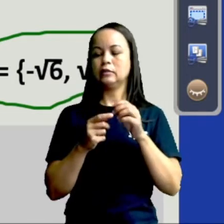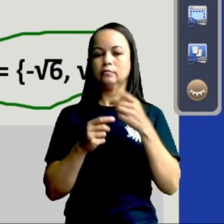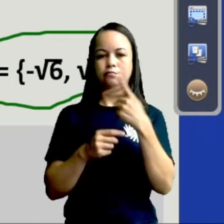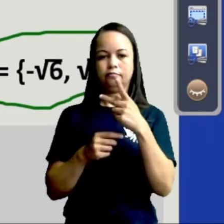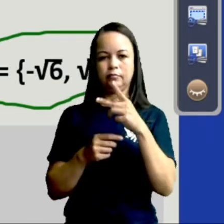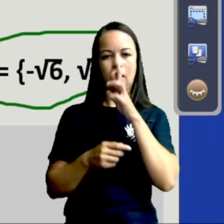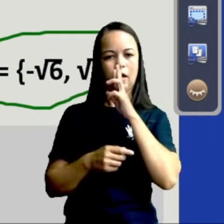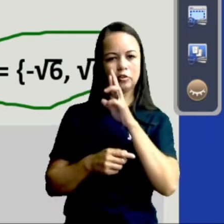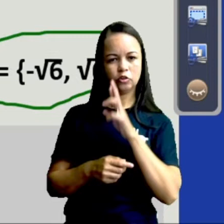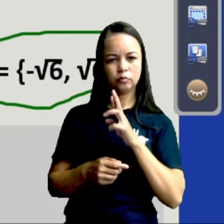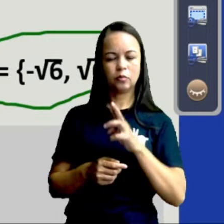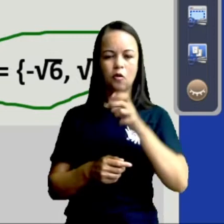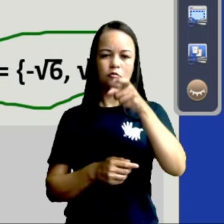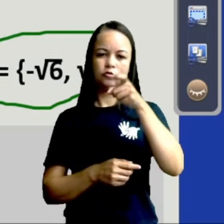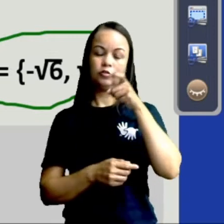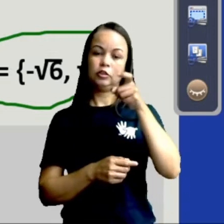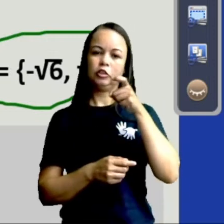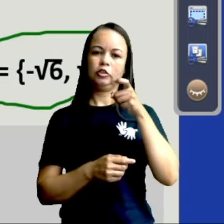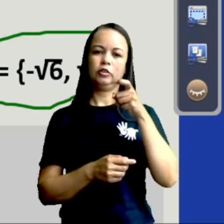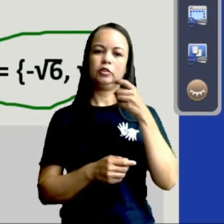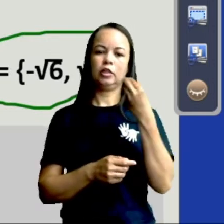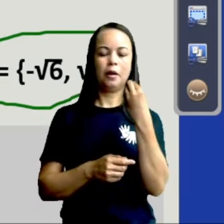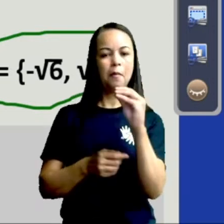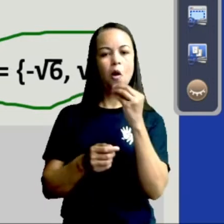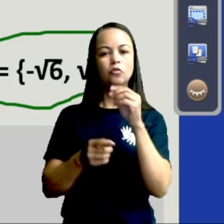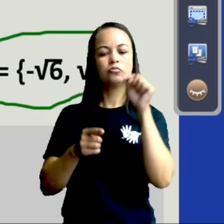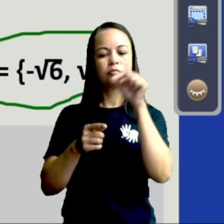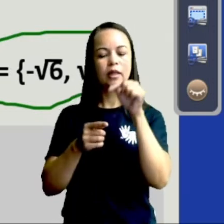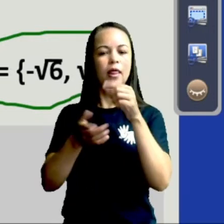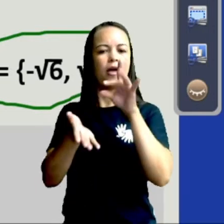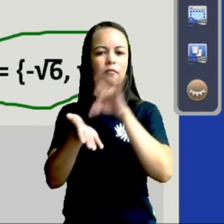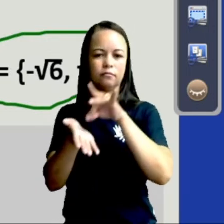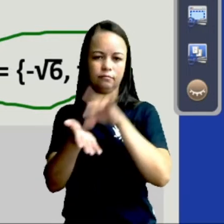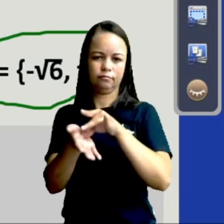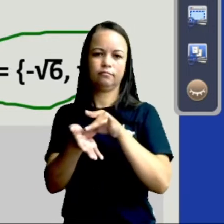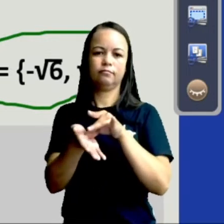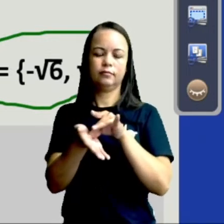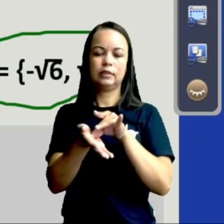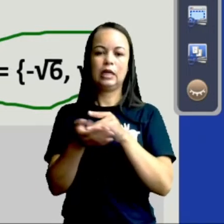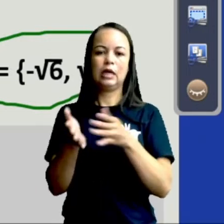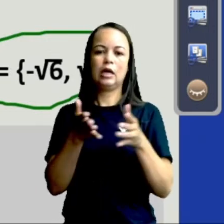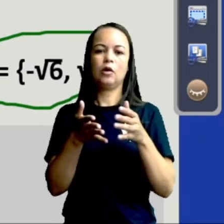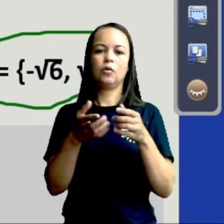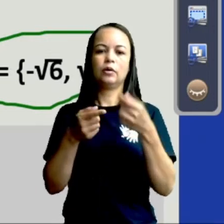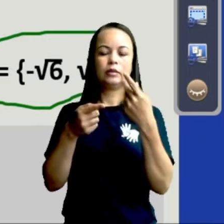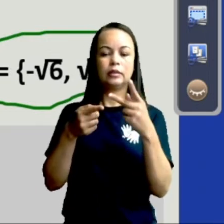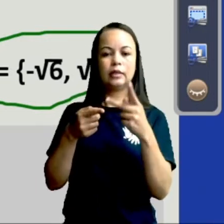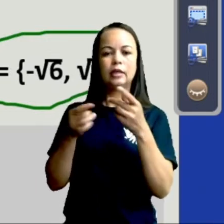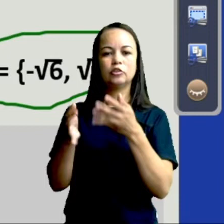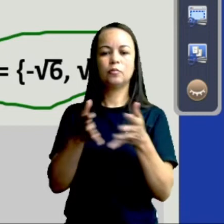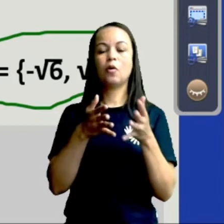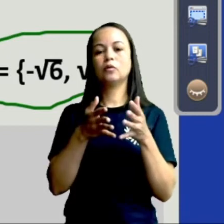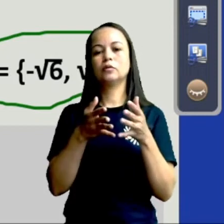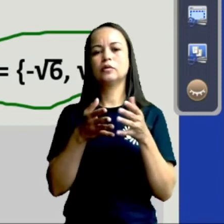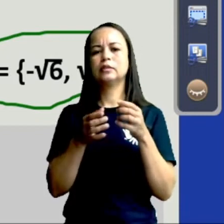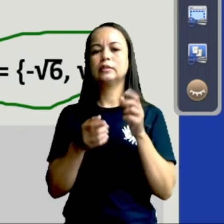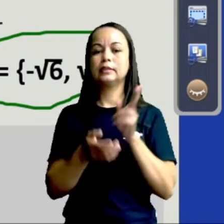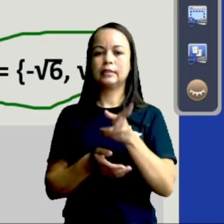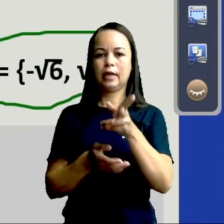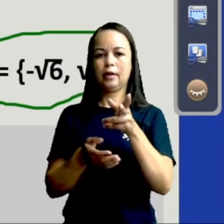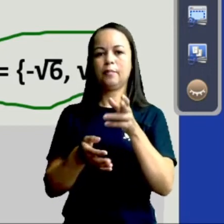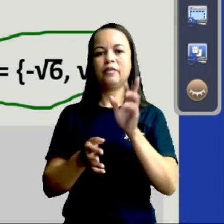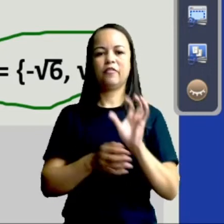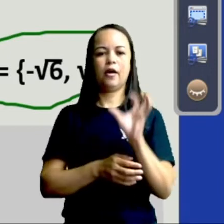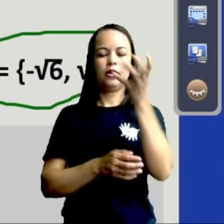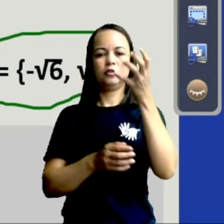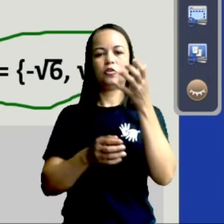que torna esta equação aqui verdadeira. Então, uma equação incompleta deste modo, a gente vai resolver sempre assim, tá bom?